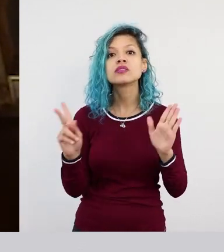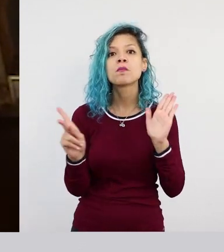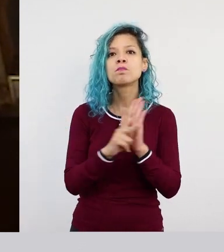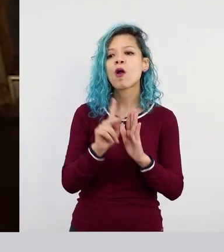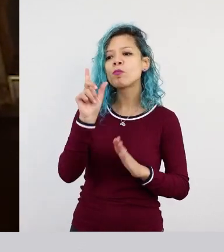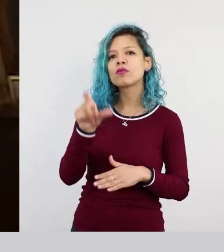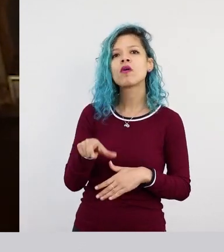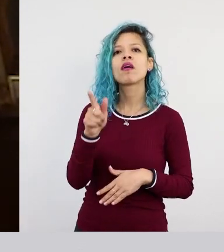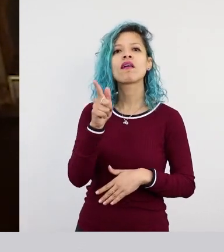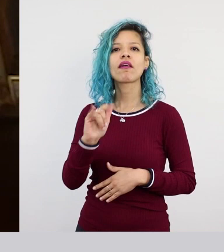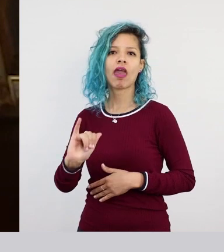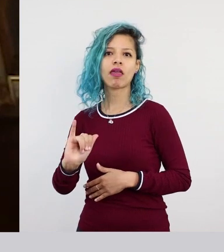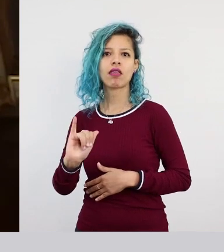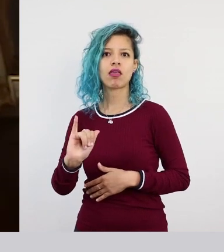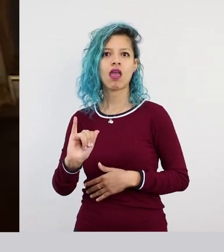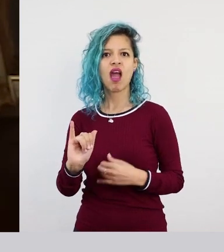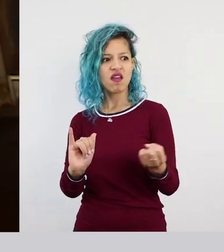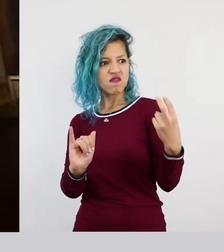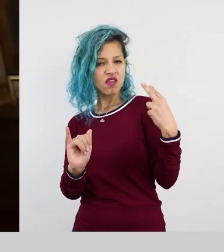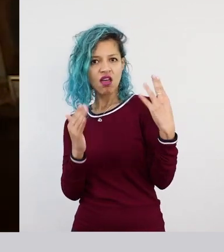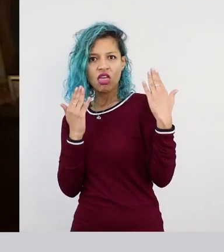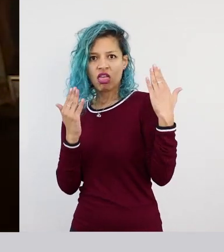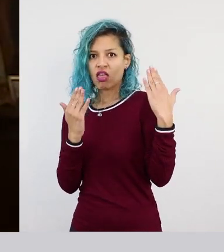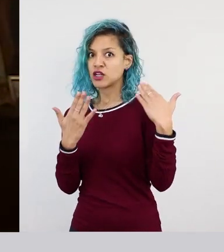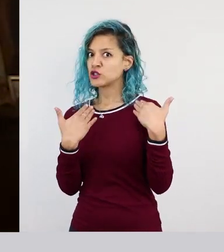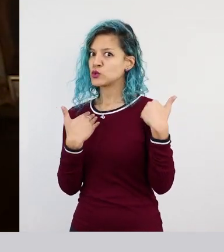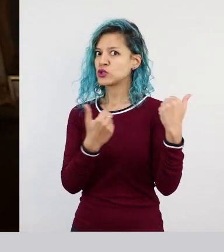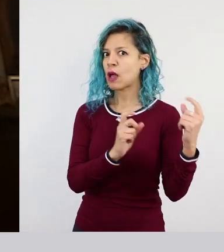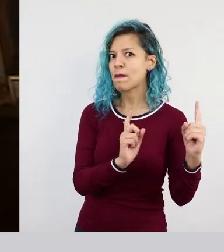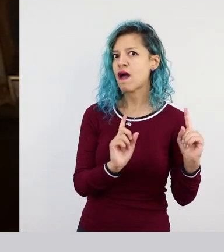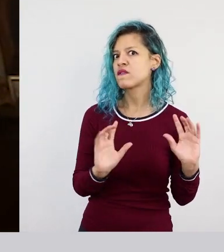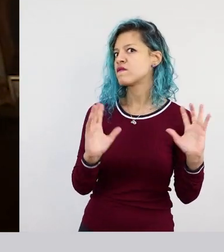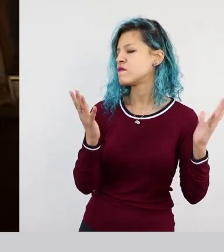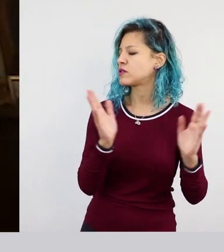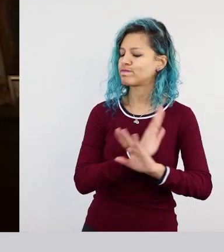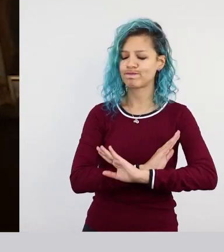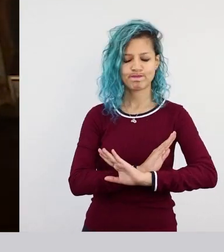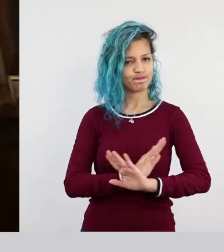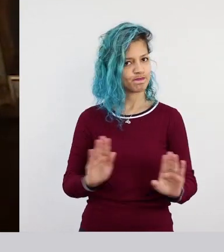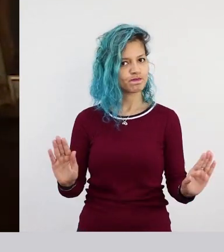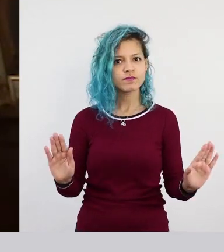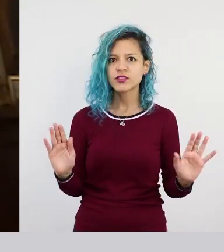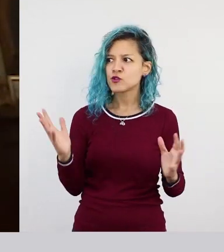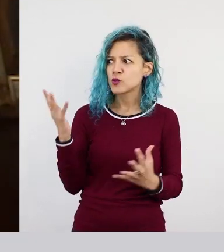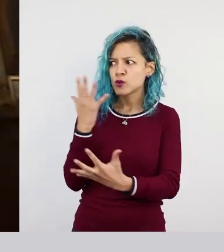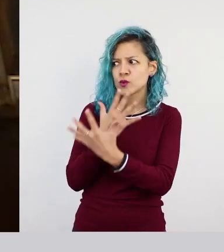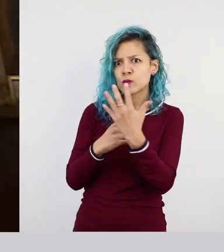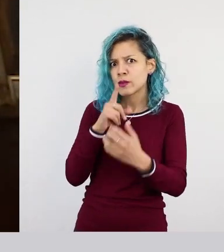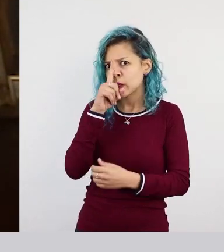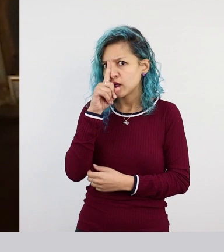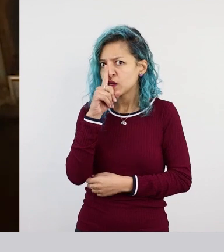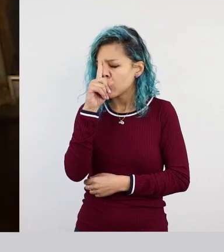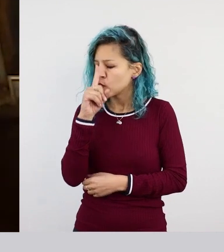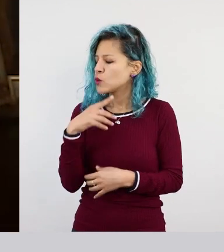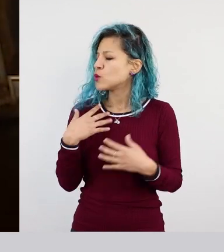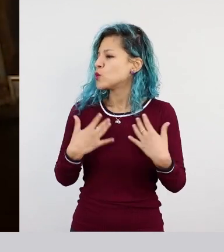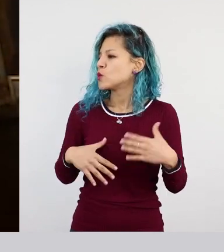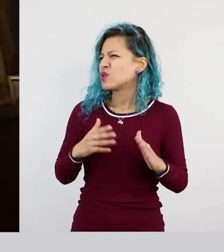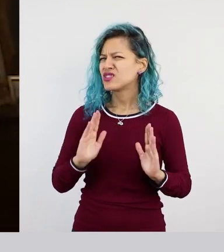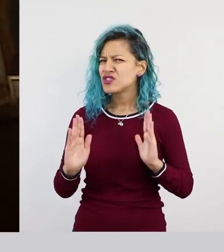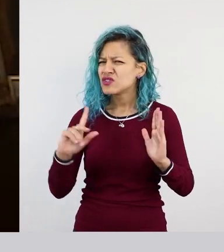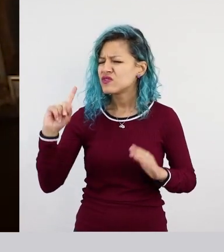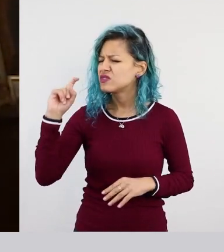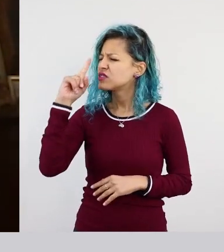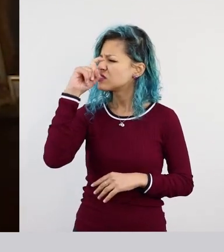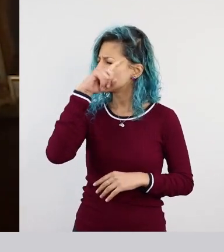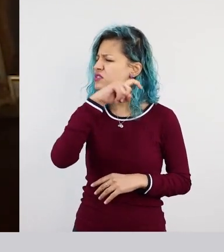de gay. Então a gente parou de ser convidada para as festas. As coisas ficaram sombrias e